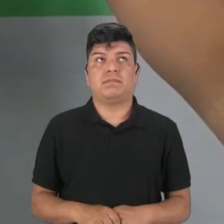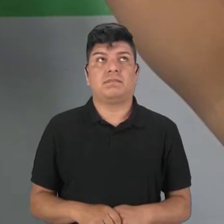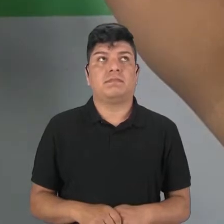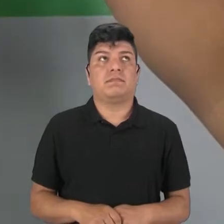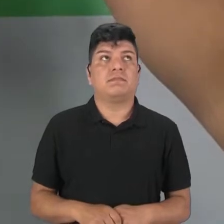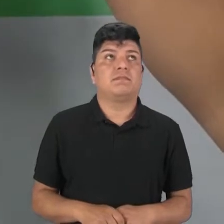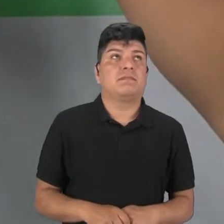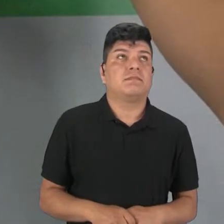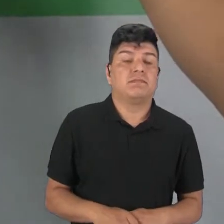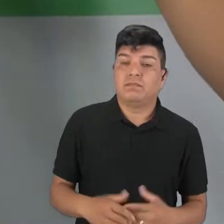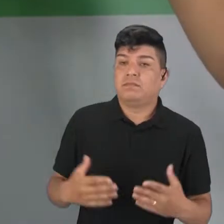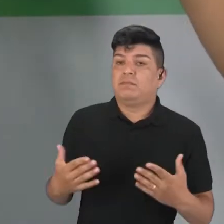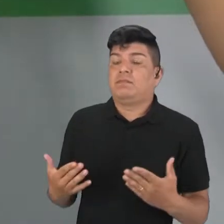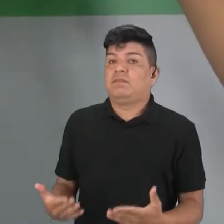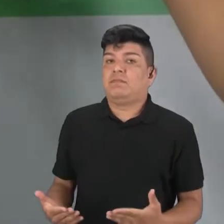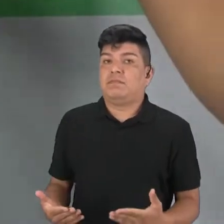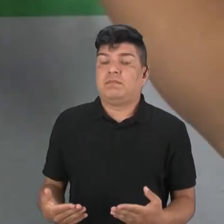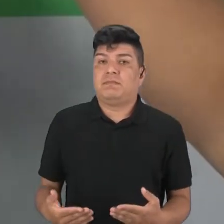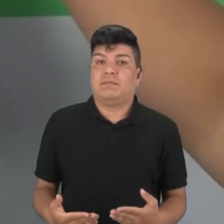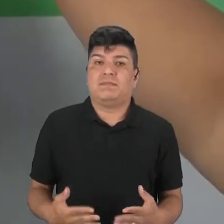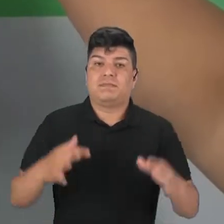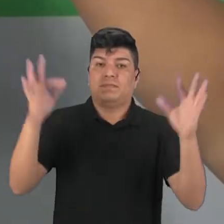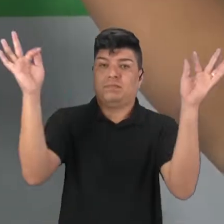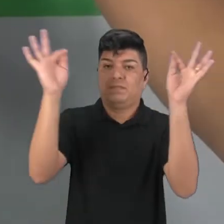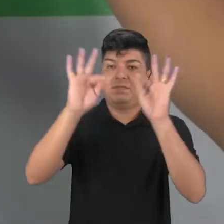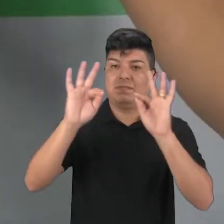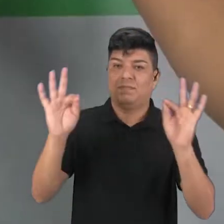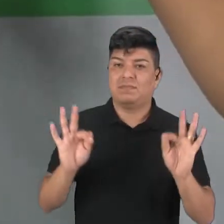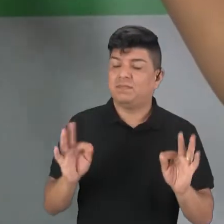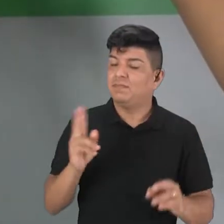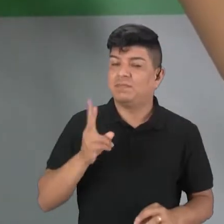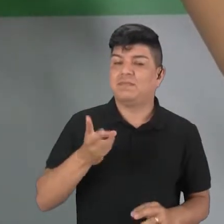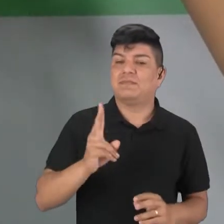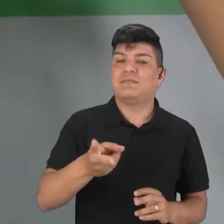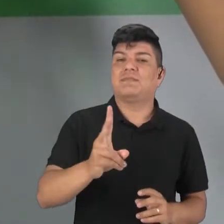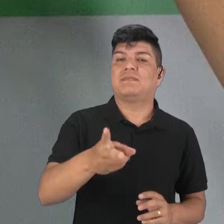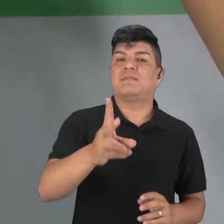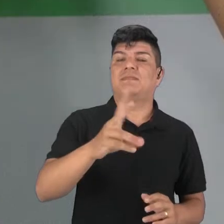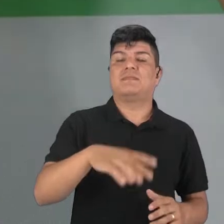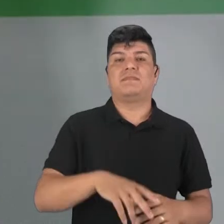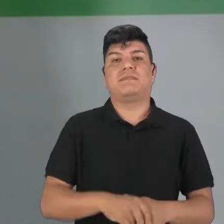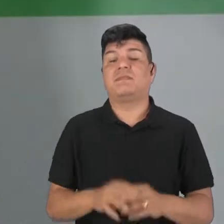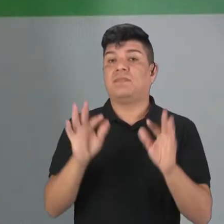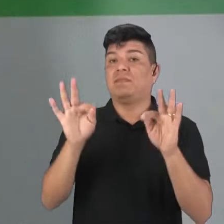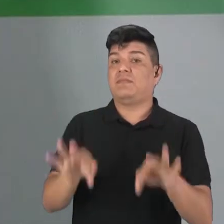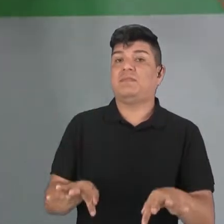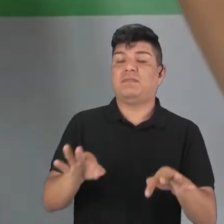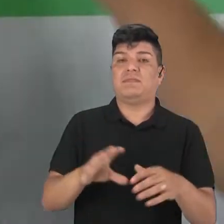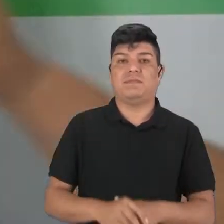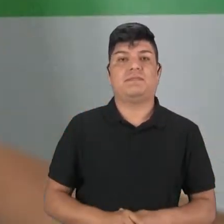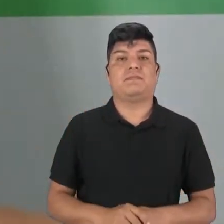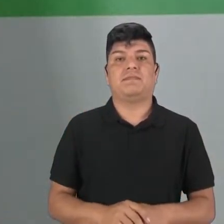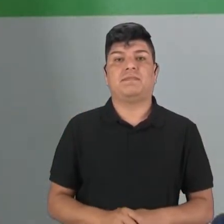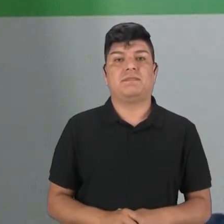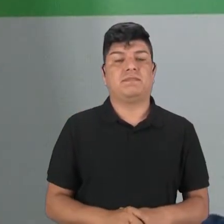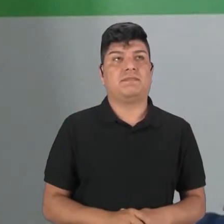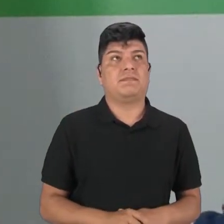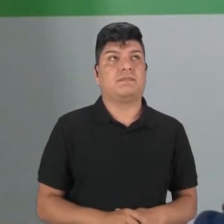E então, eles foram felizes para sempre. Fim.